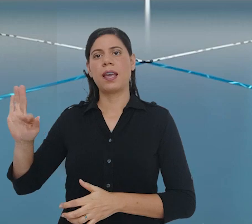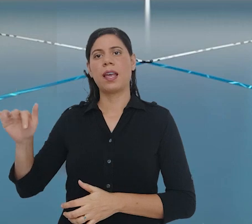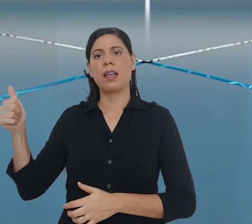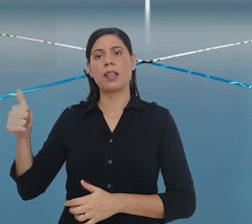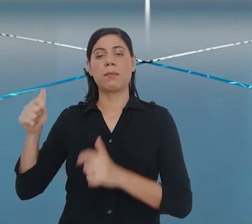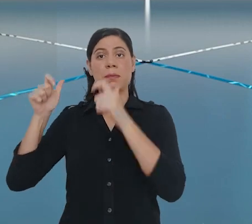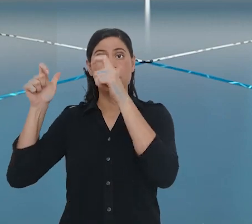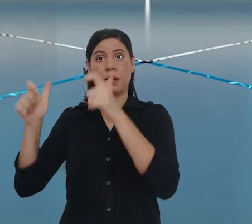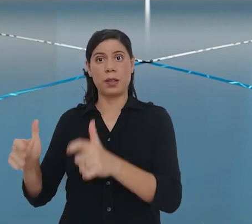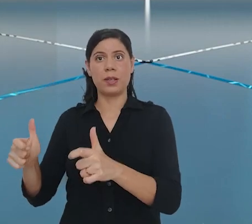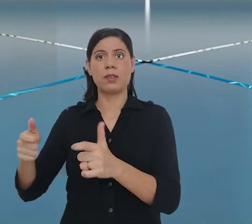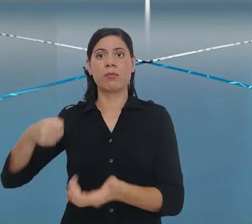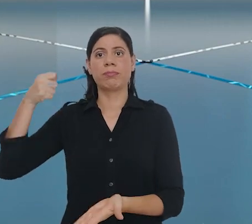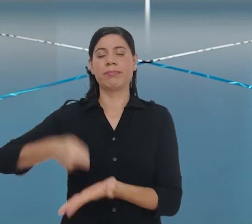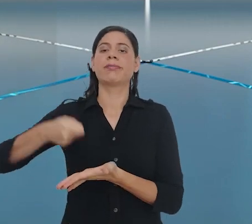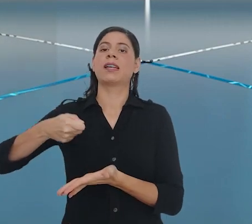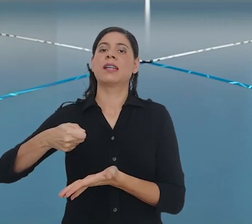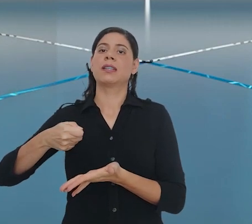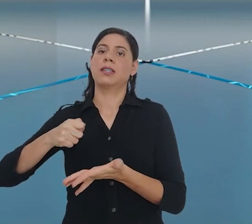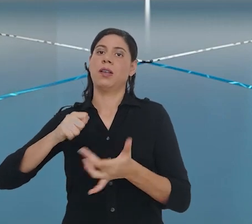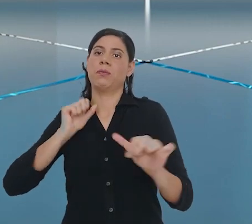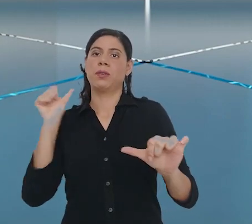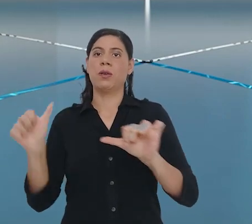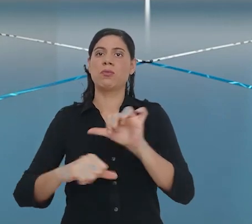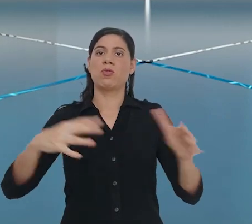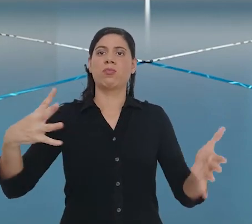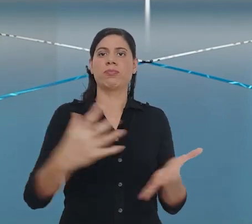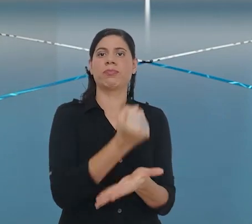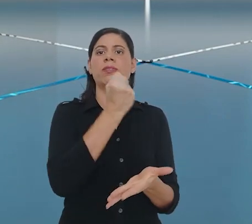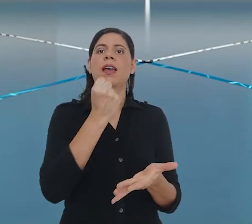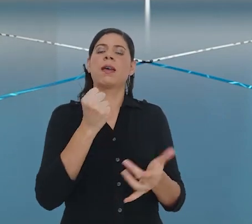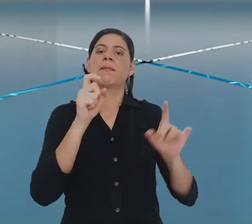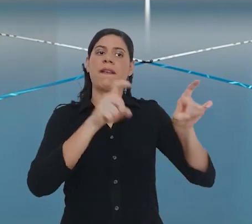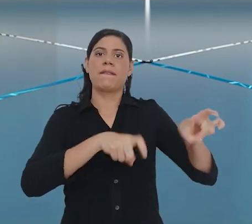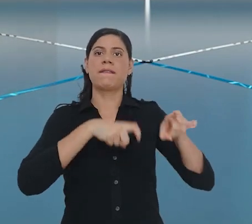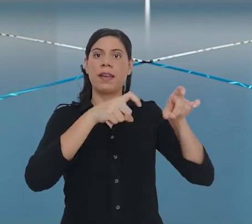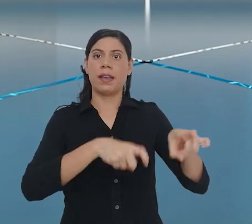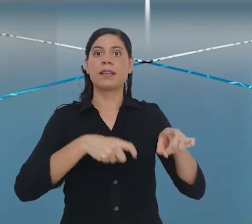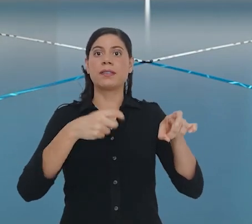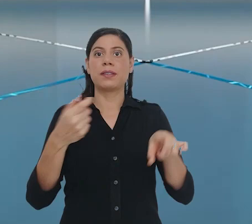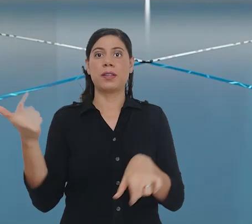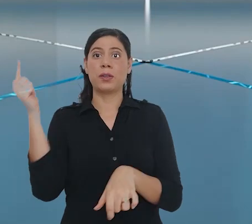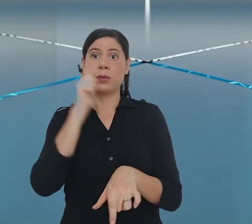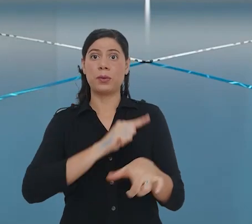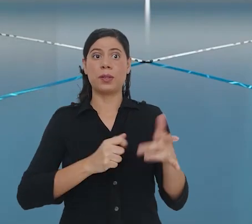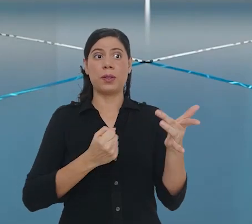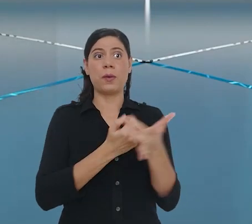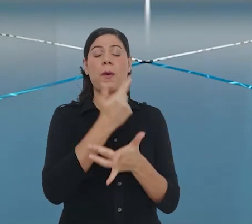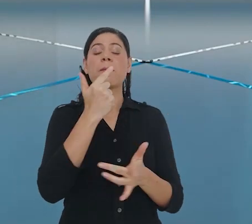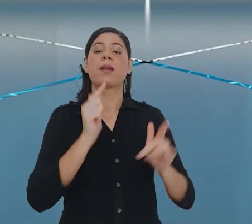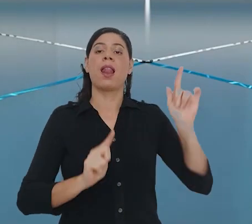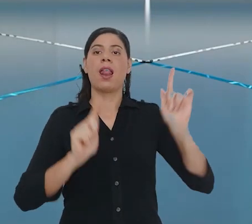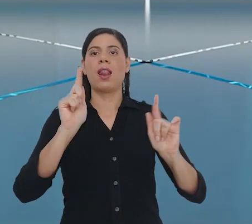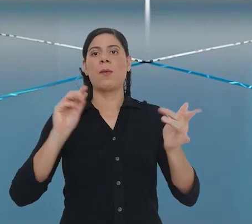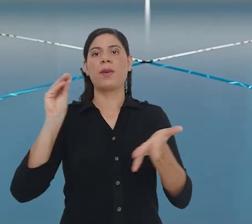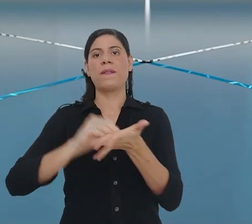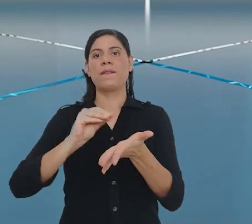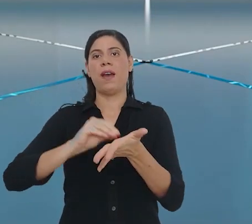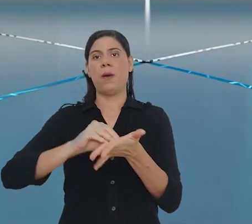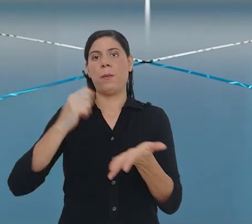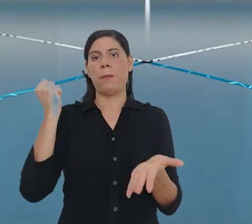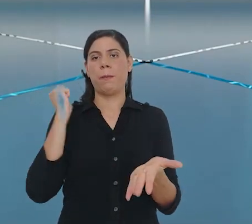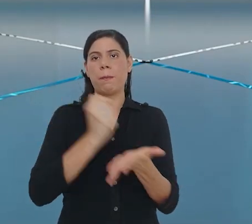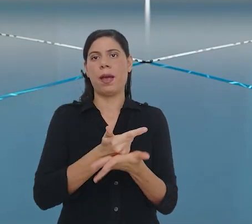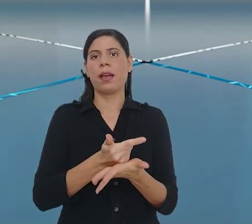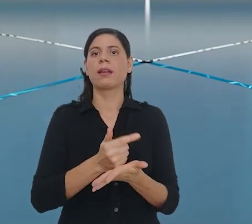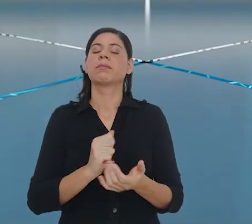TRF da Primeira Região confirma a decisão que desfez arremate de fazenda adquirida em leilão por falta de pagamento. No